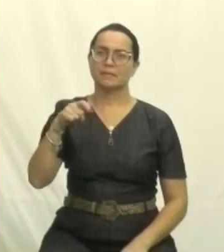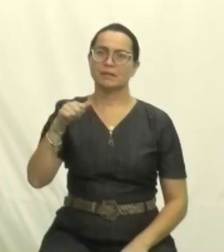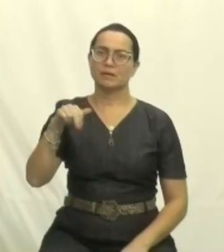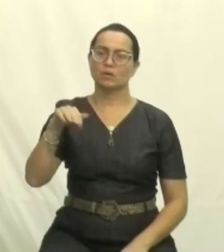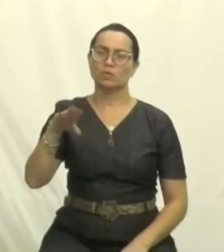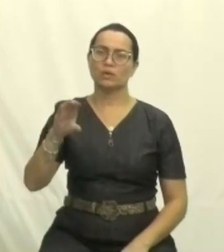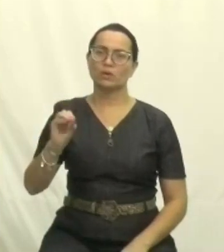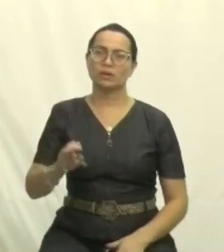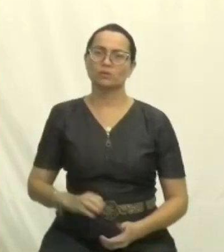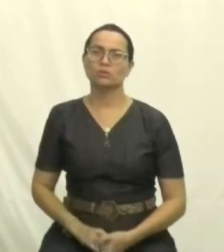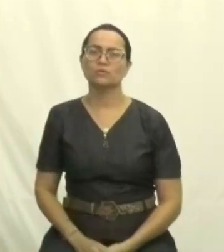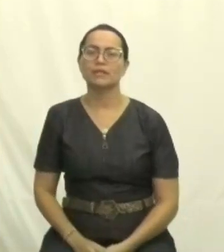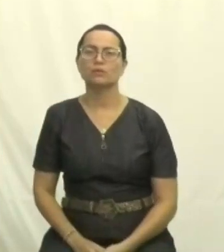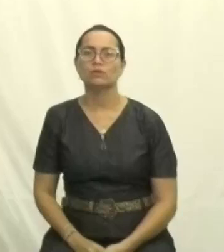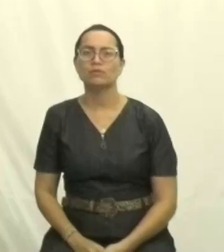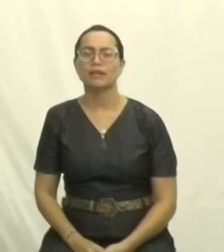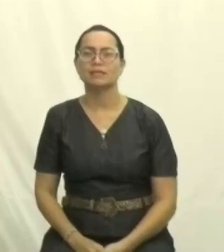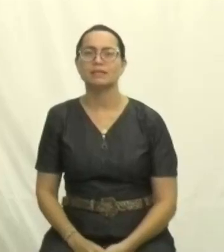Ferrares.